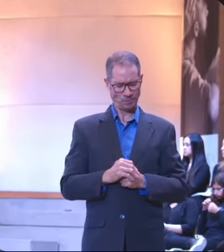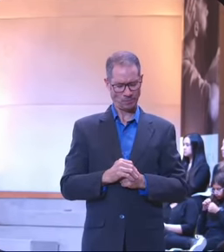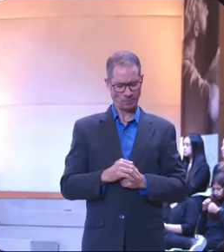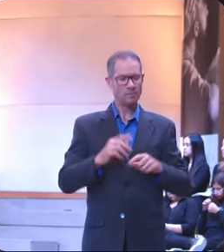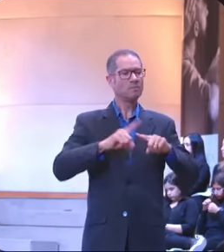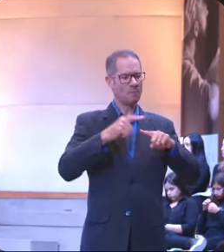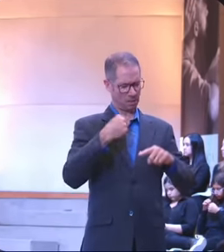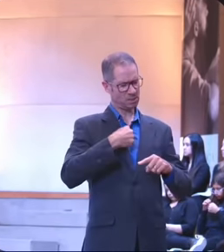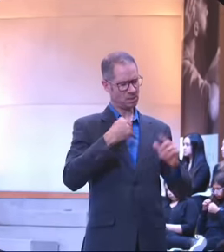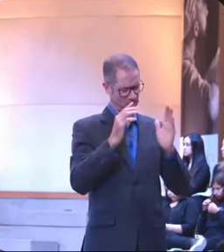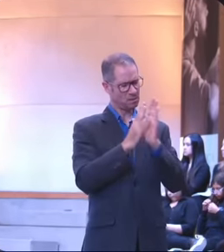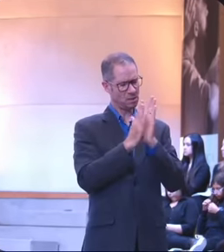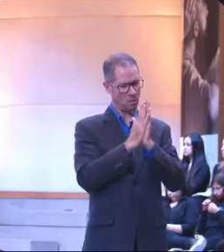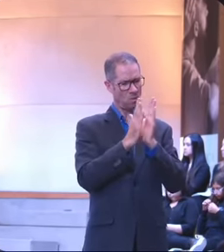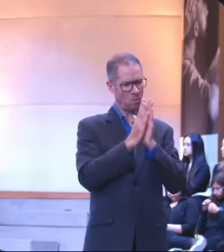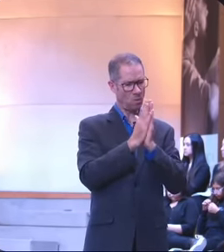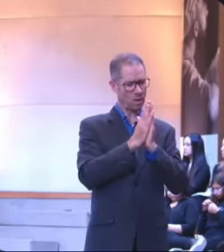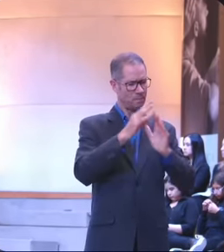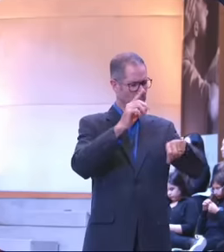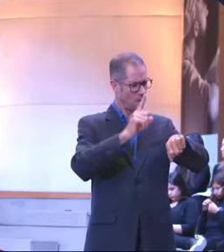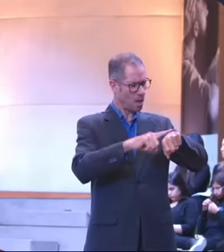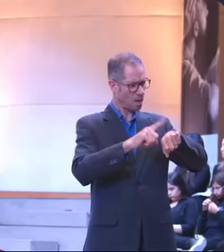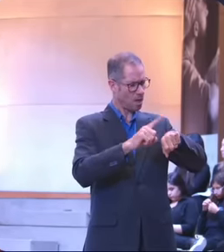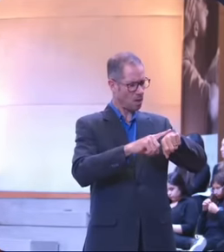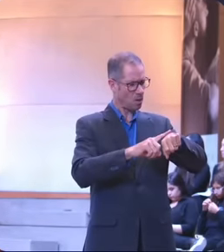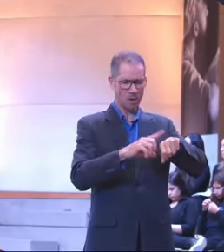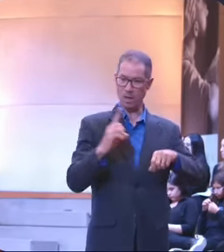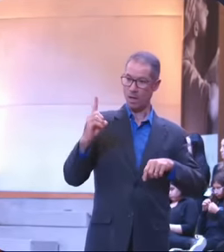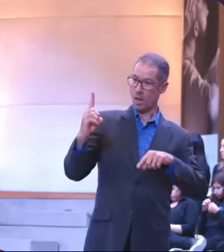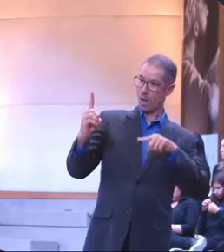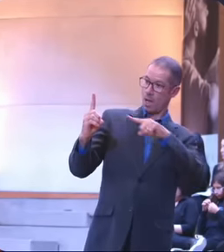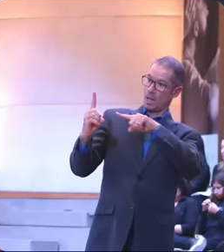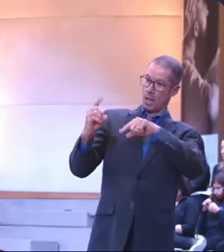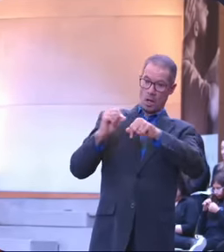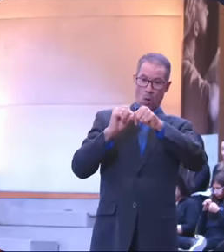Mas eu orei. E naquela hora aquela mulher foi curada.